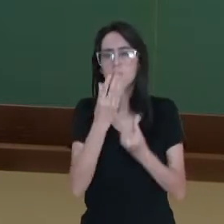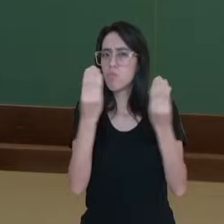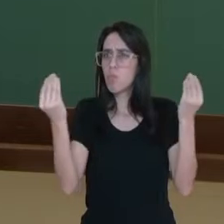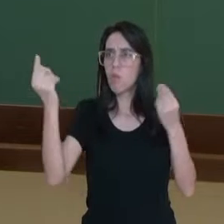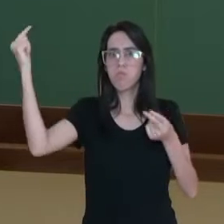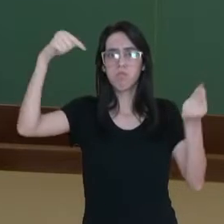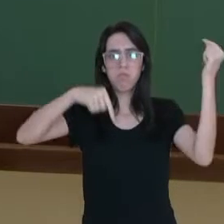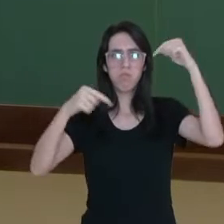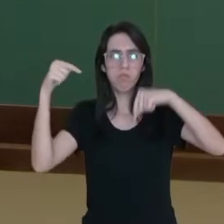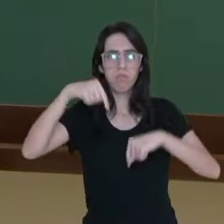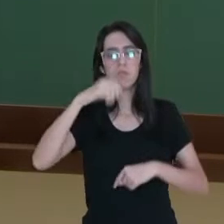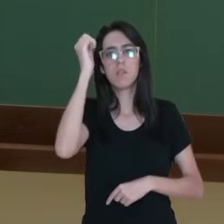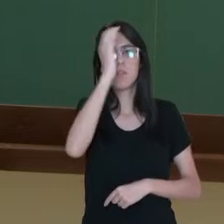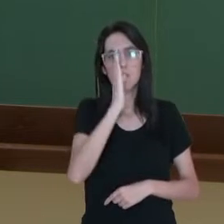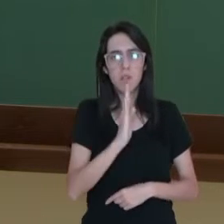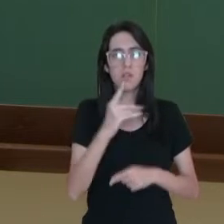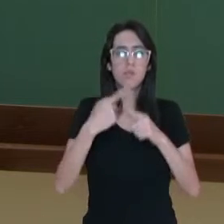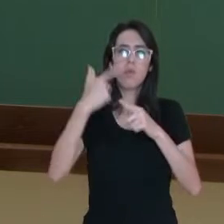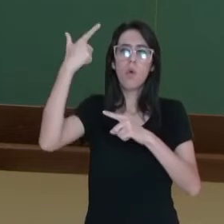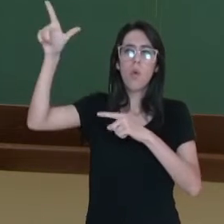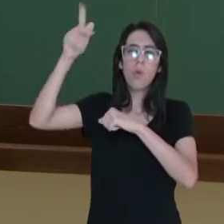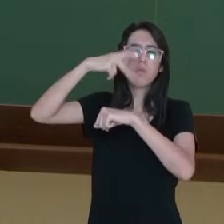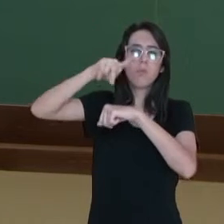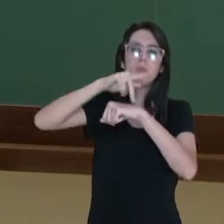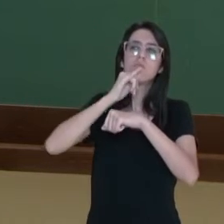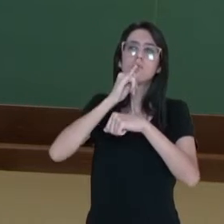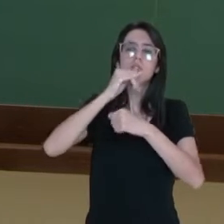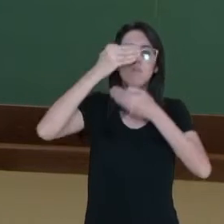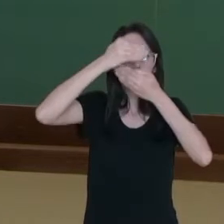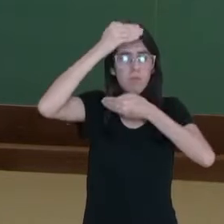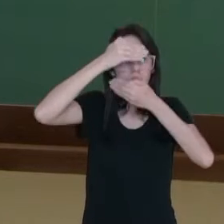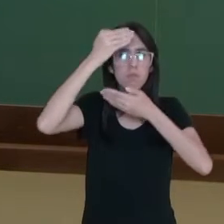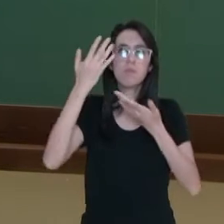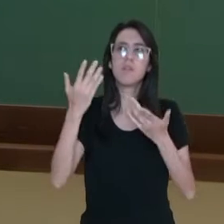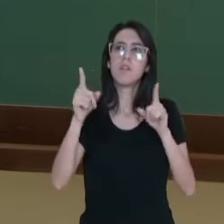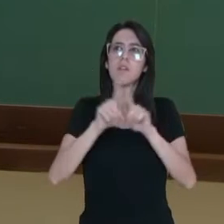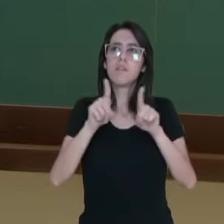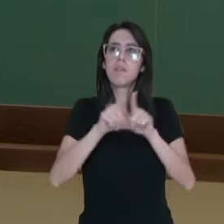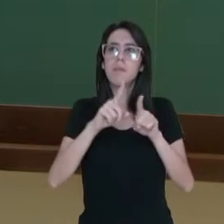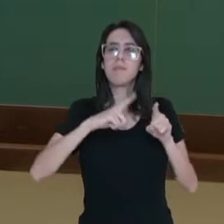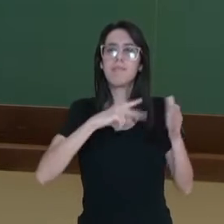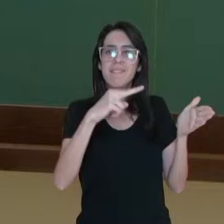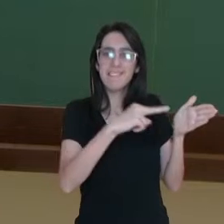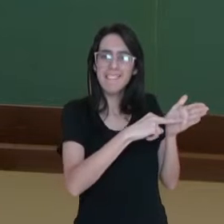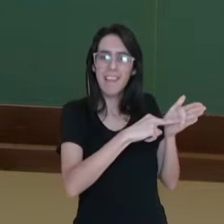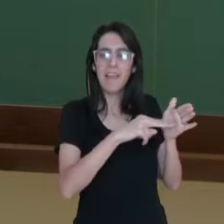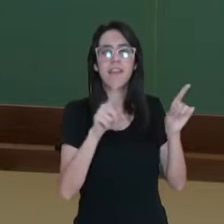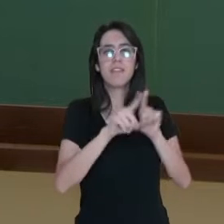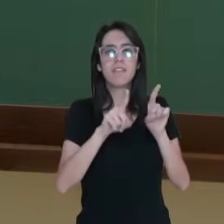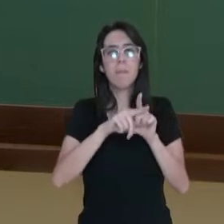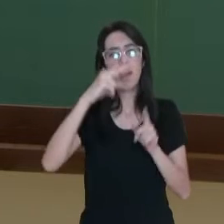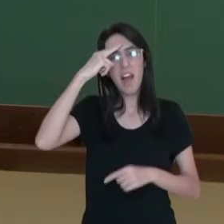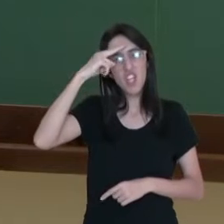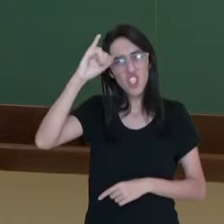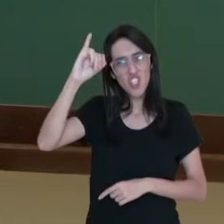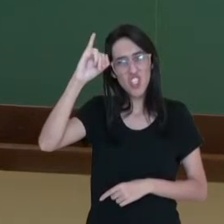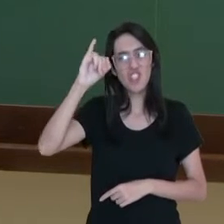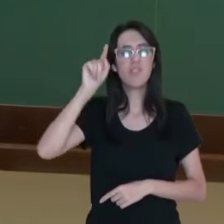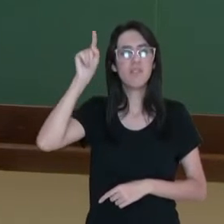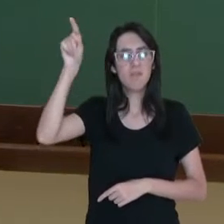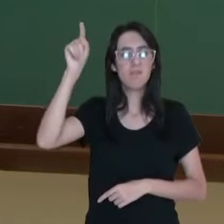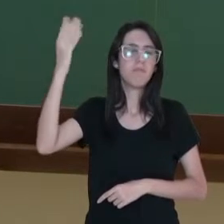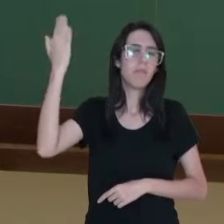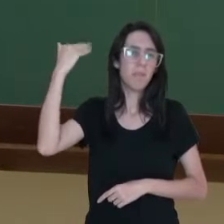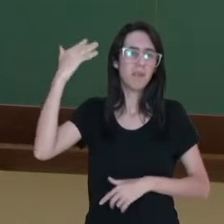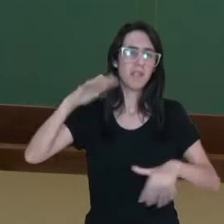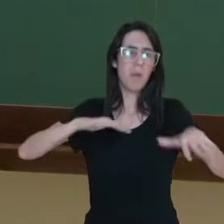né? Também de vários países do Oriente Médio, da Síria, nós temos os haitianos, né, por conta da